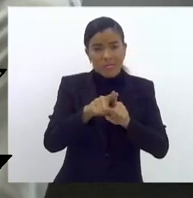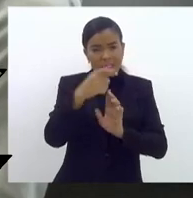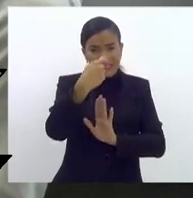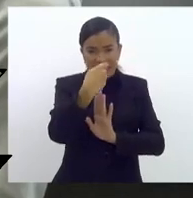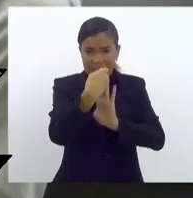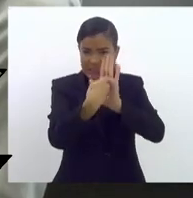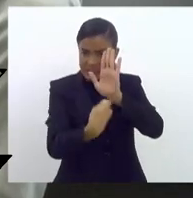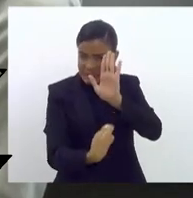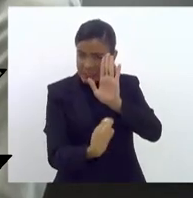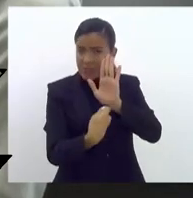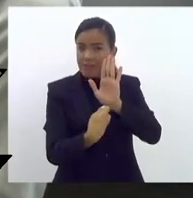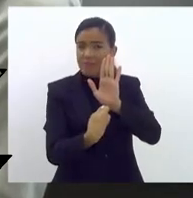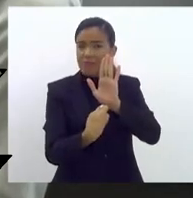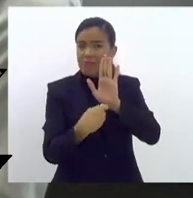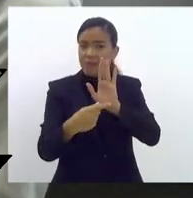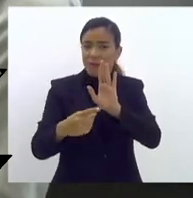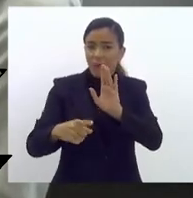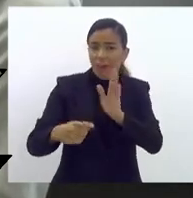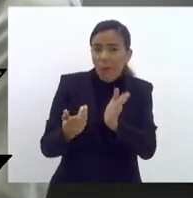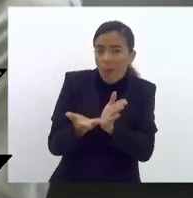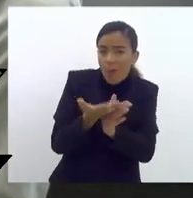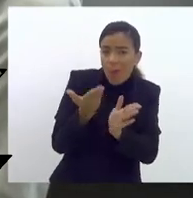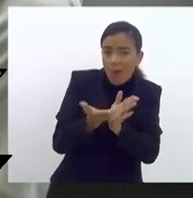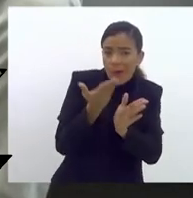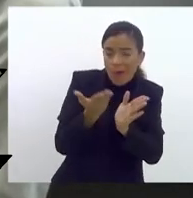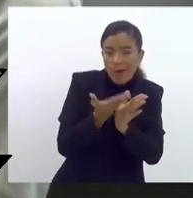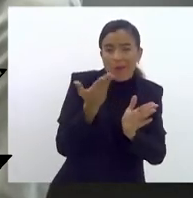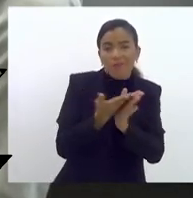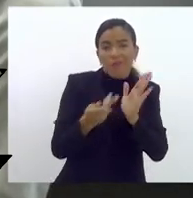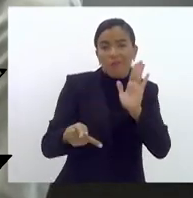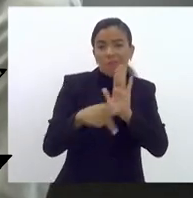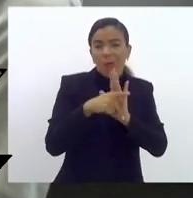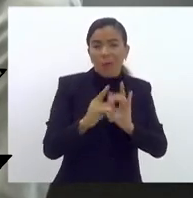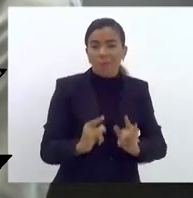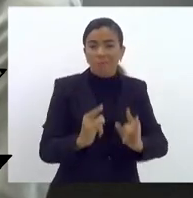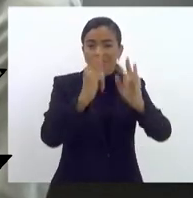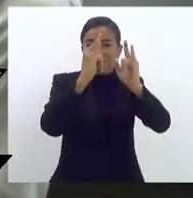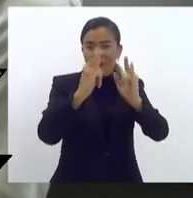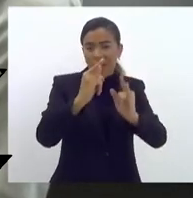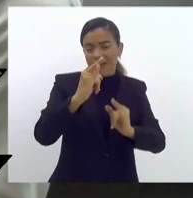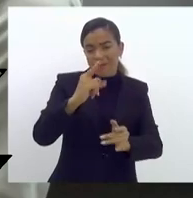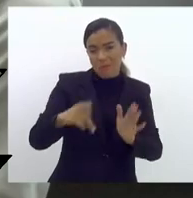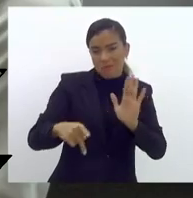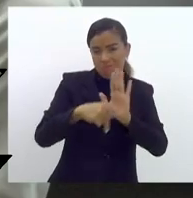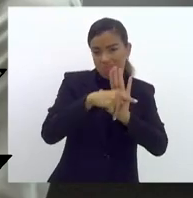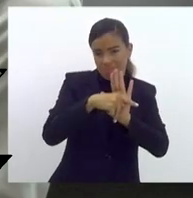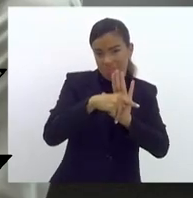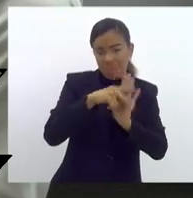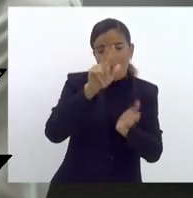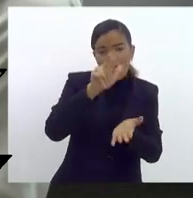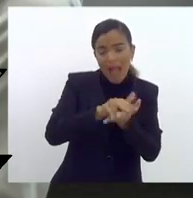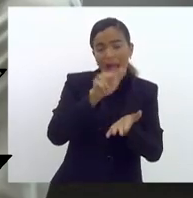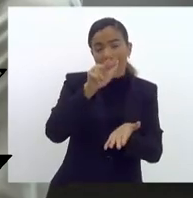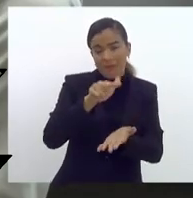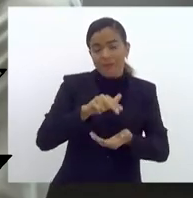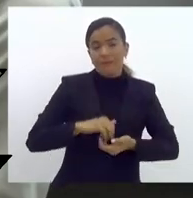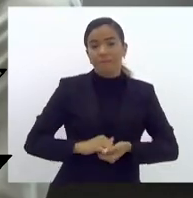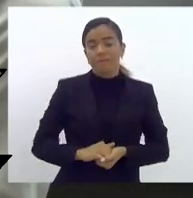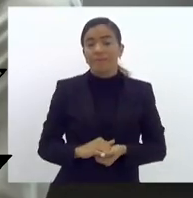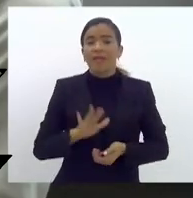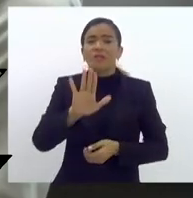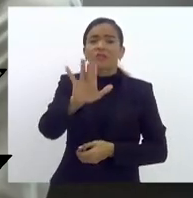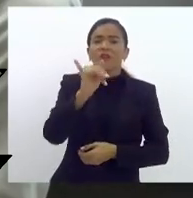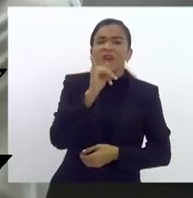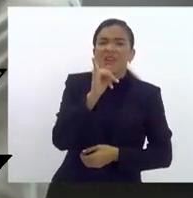quilombo e assentar no livro de patrimônio imaterial é um trabalho eu tô dando